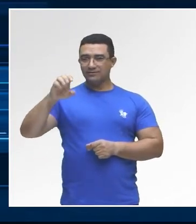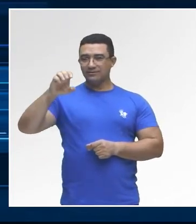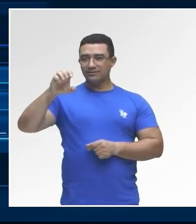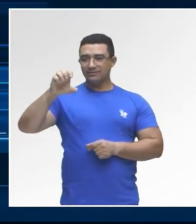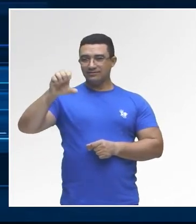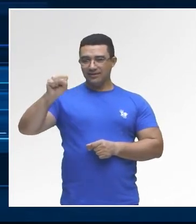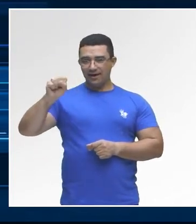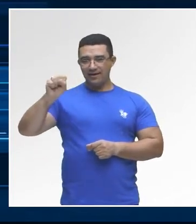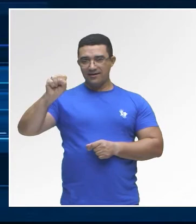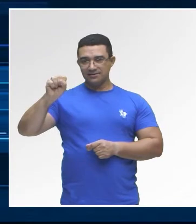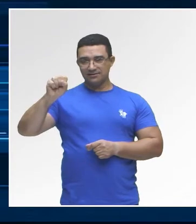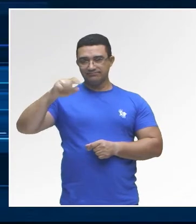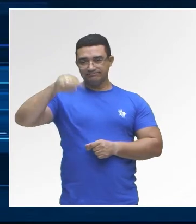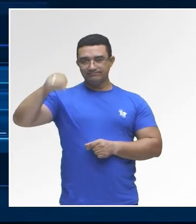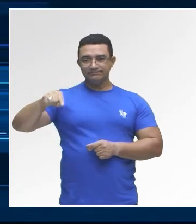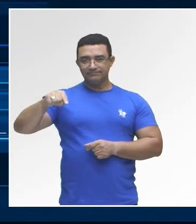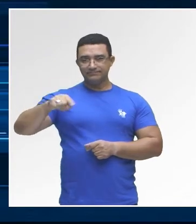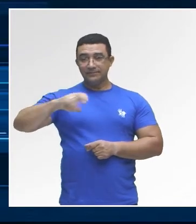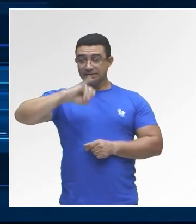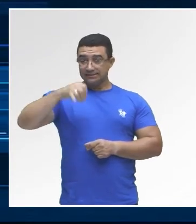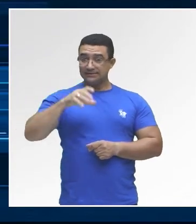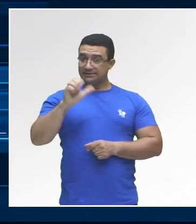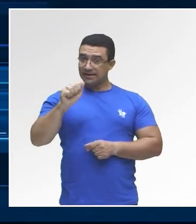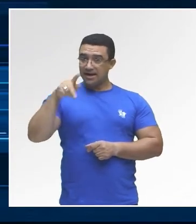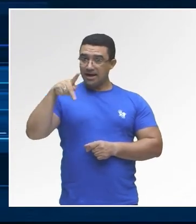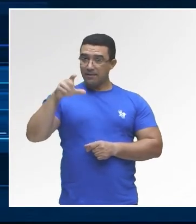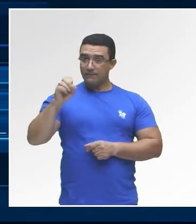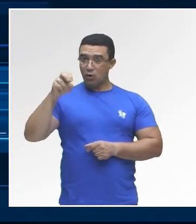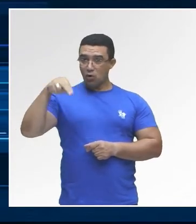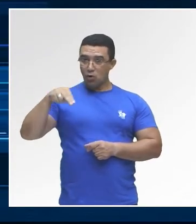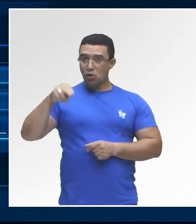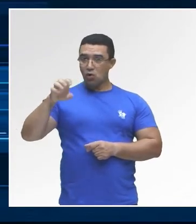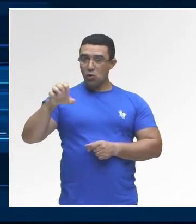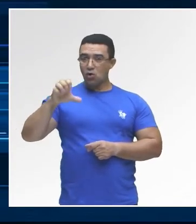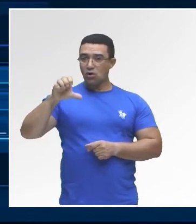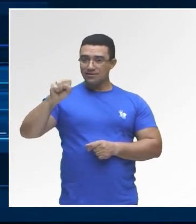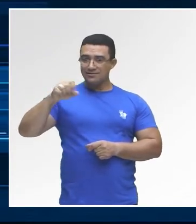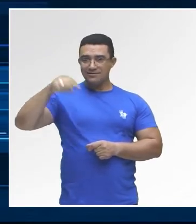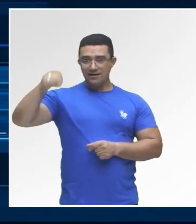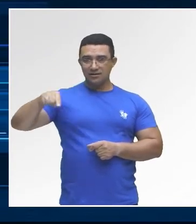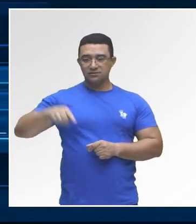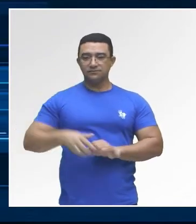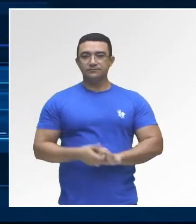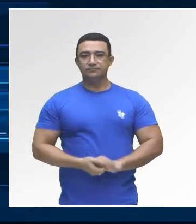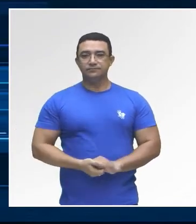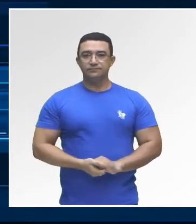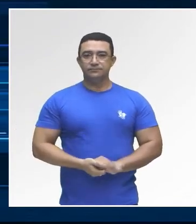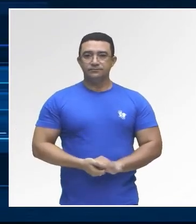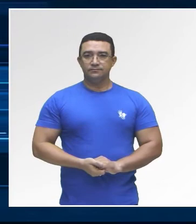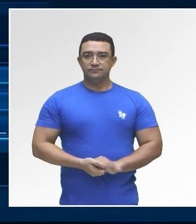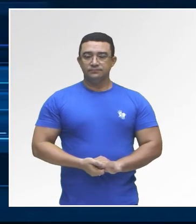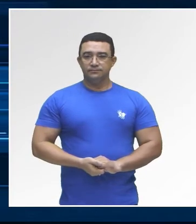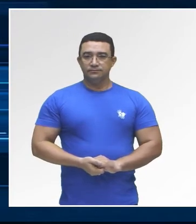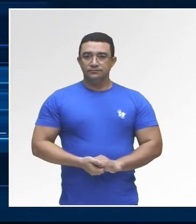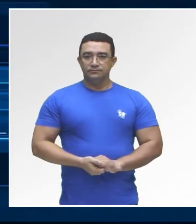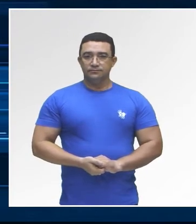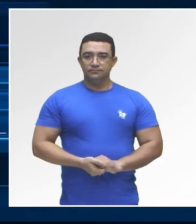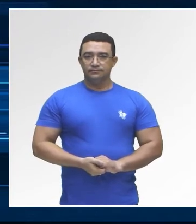Então, anotem aí o nome desse país também, né? Foi o Japan, e agora a nacionalidade de quem nasce no Japão é